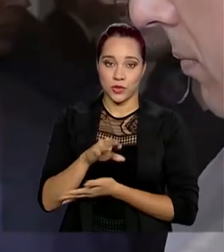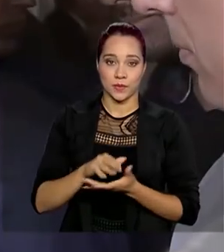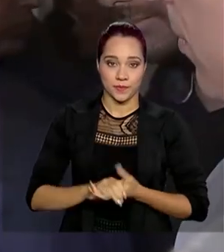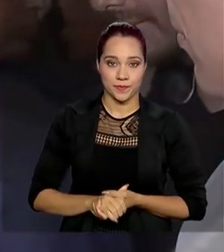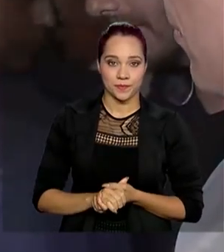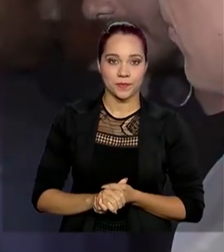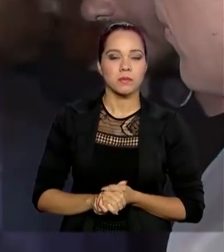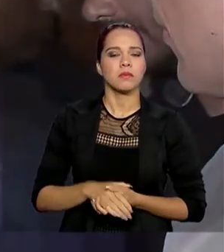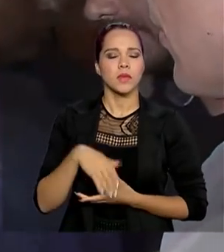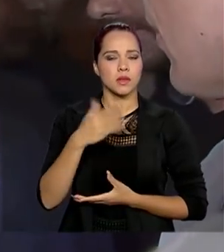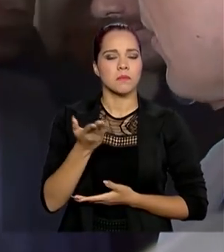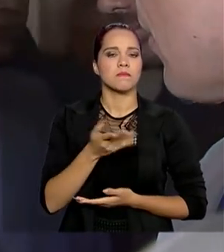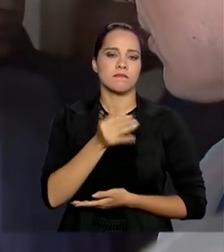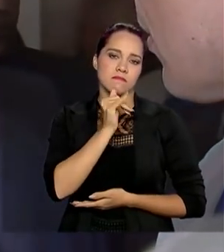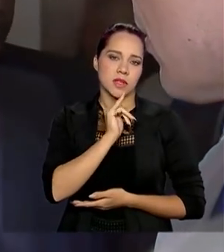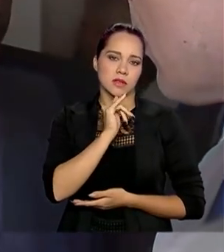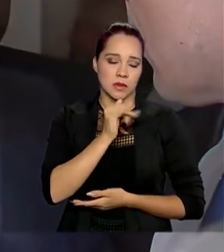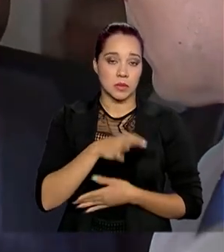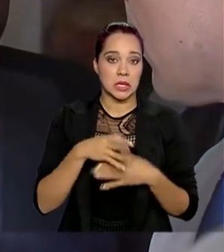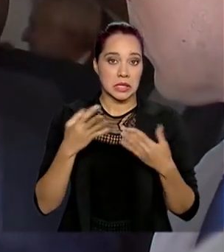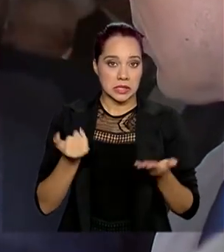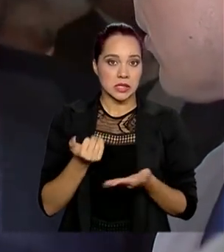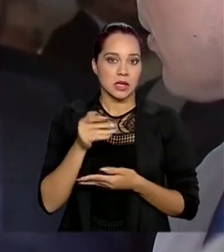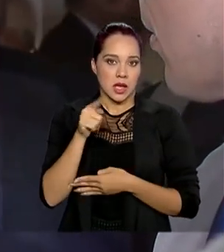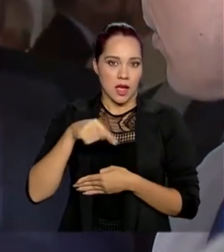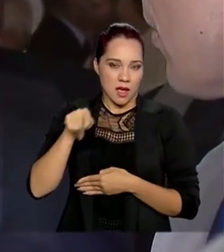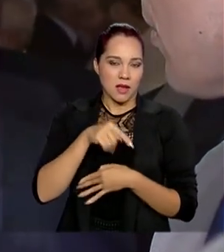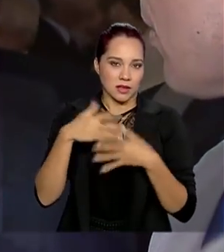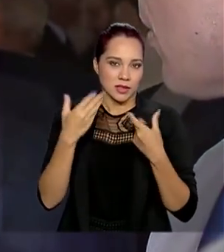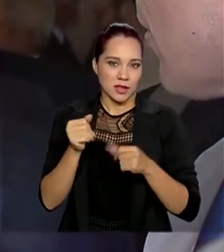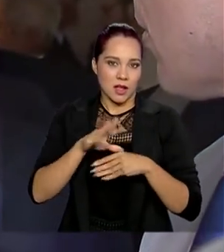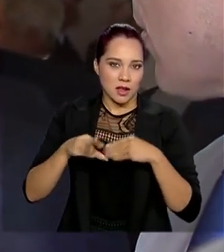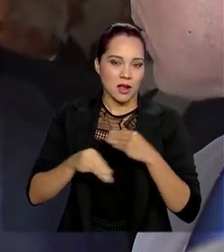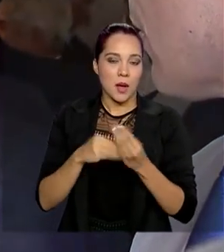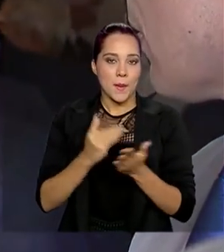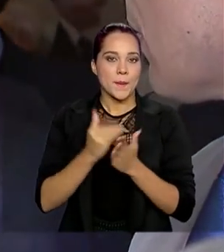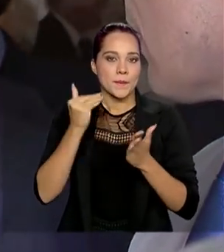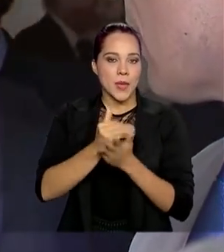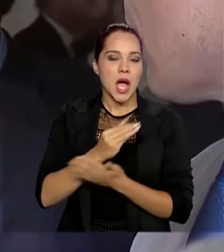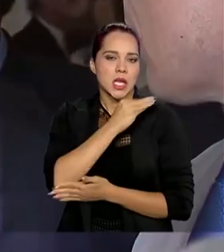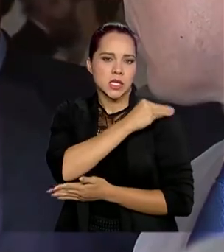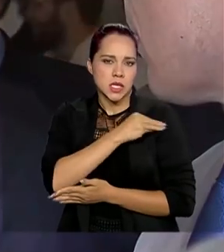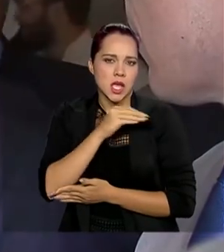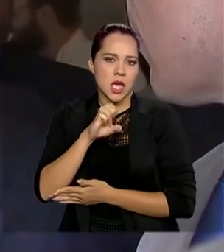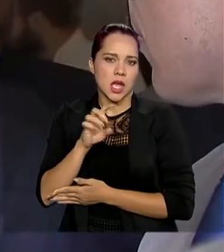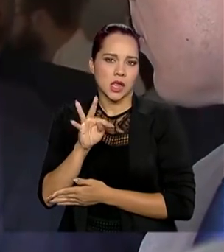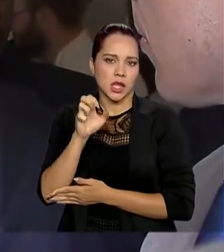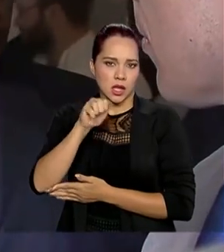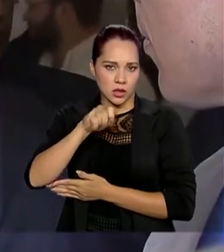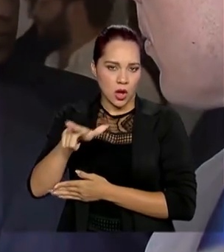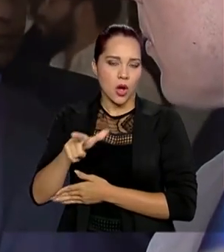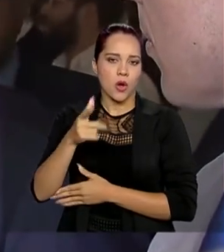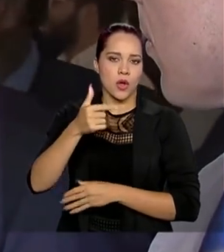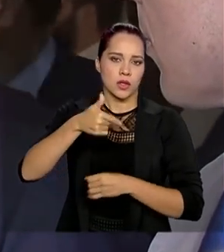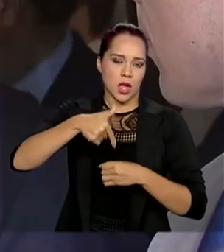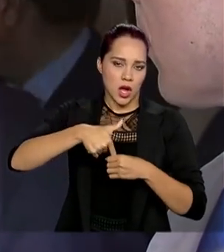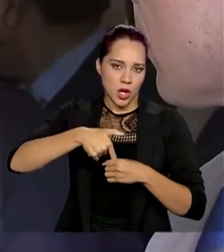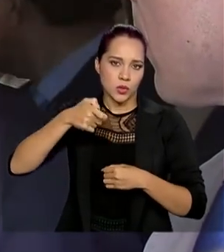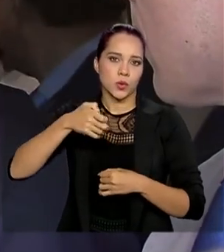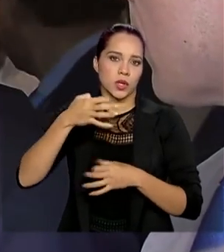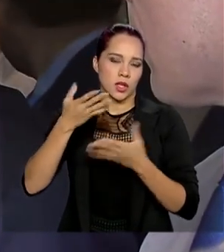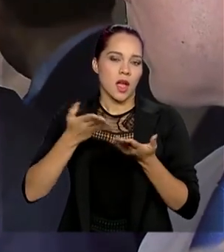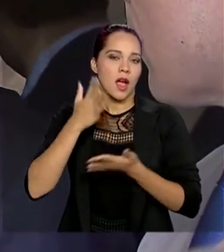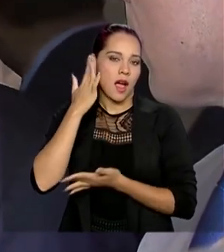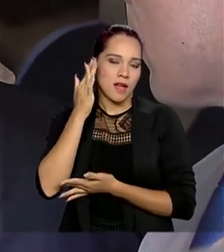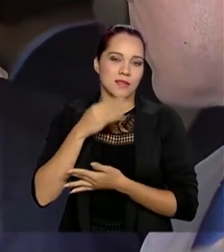por exemplo agregaria mais etanol na gasolina o açúcar